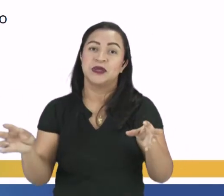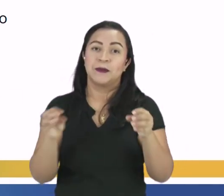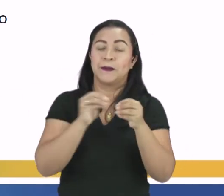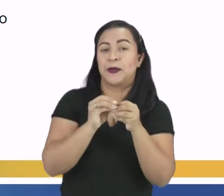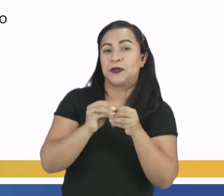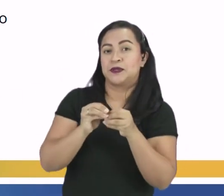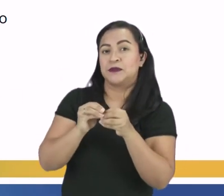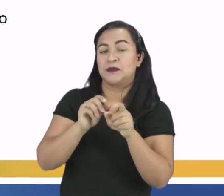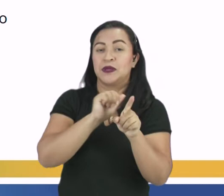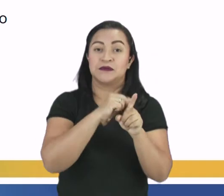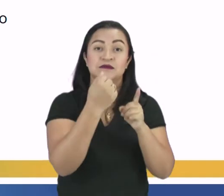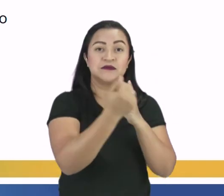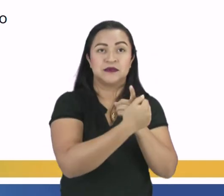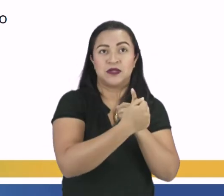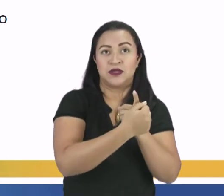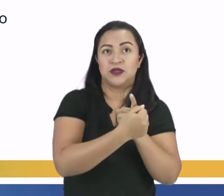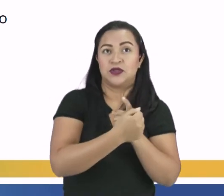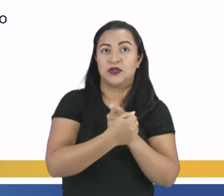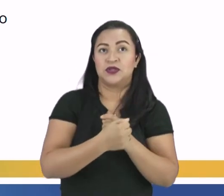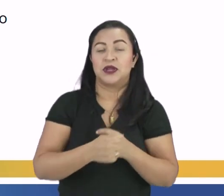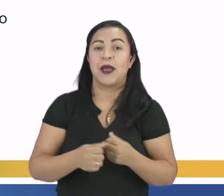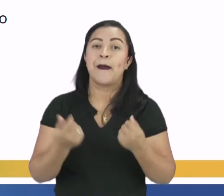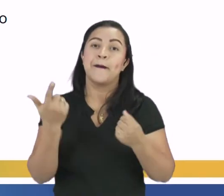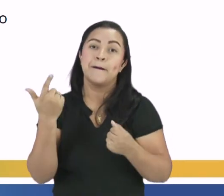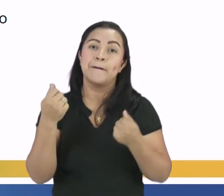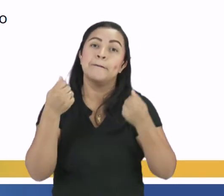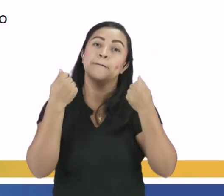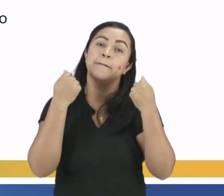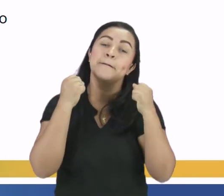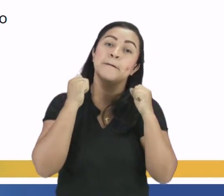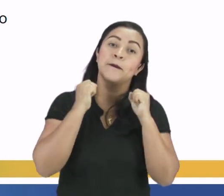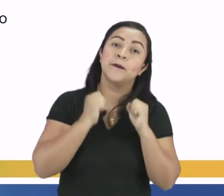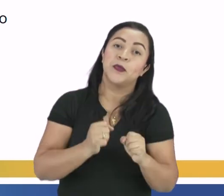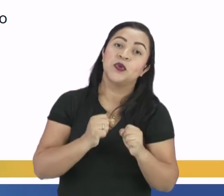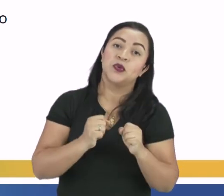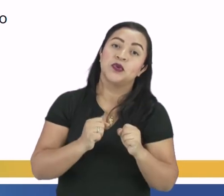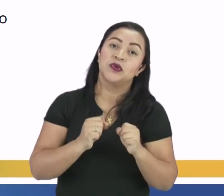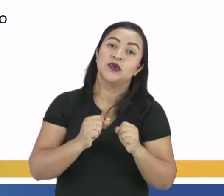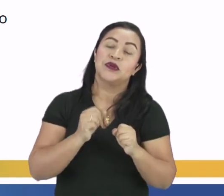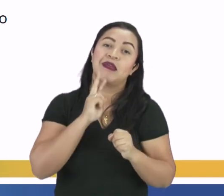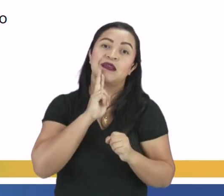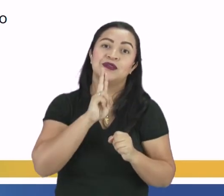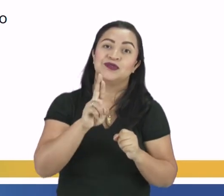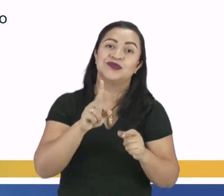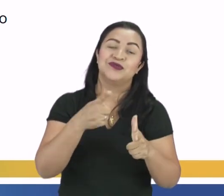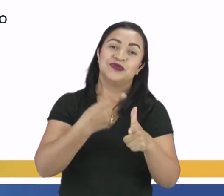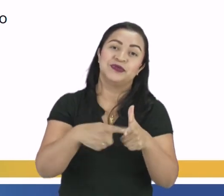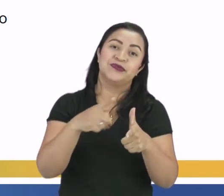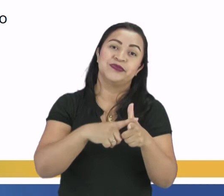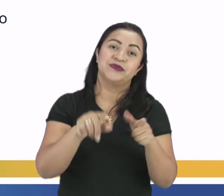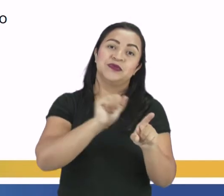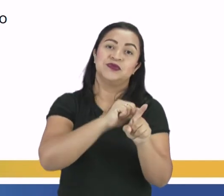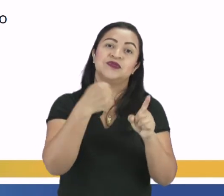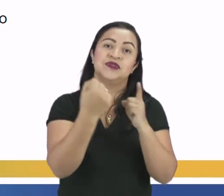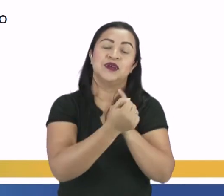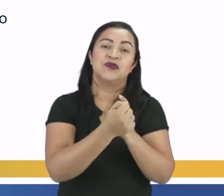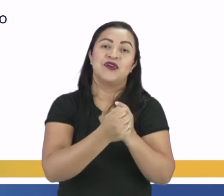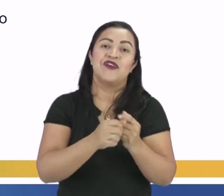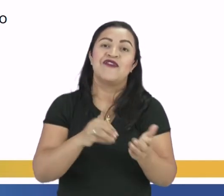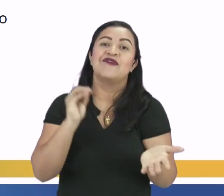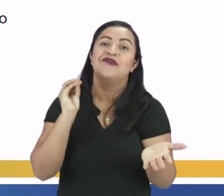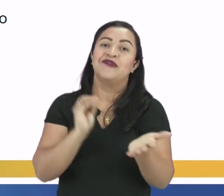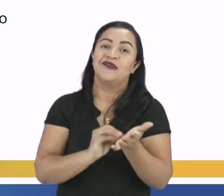de uso do computador como solução de problemas sociais, ausência de políticas públicas para o acesso